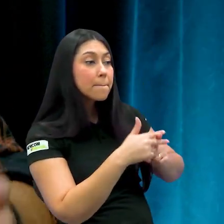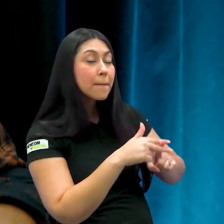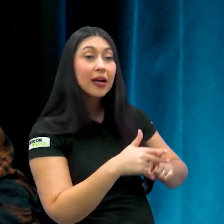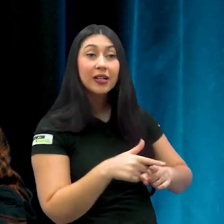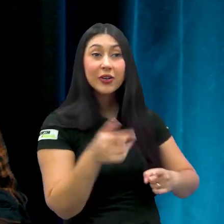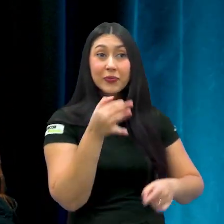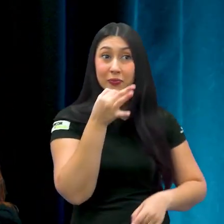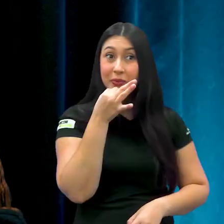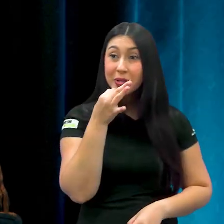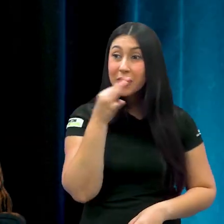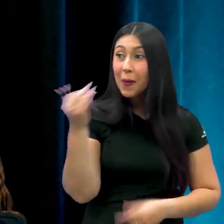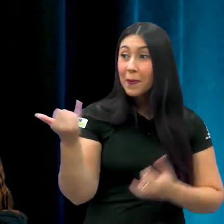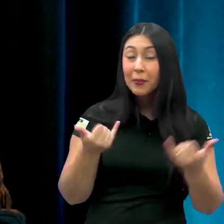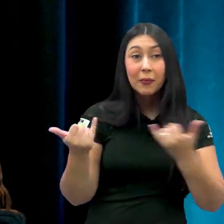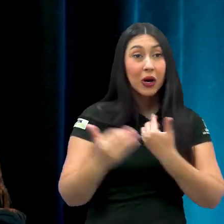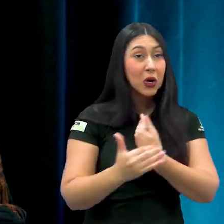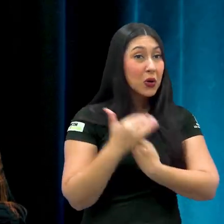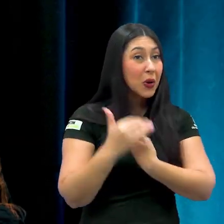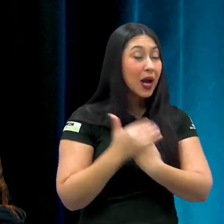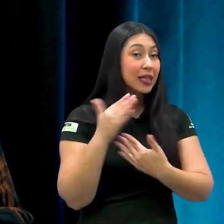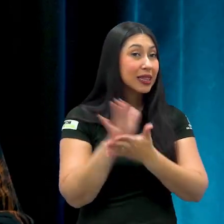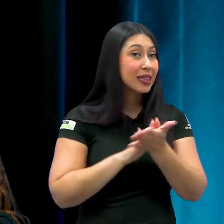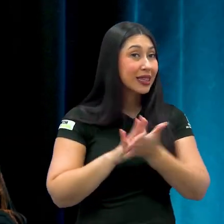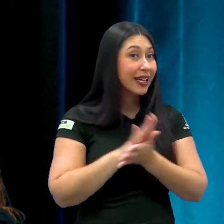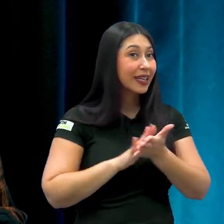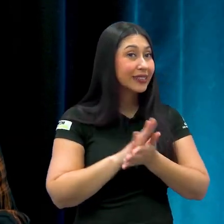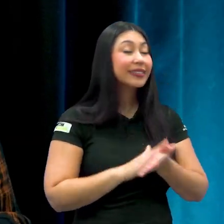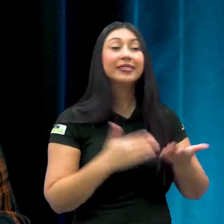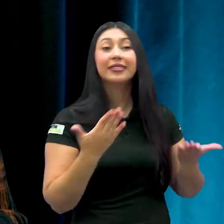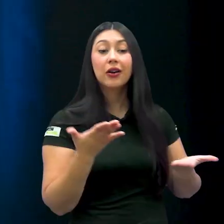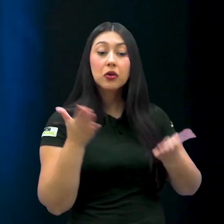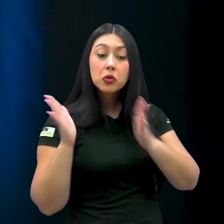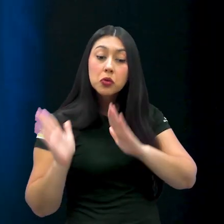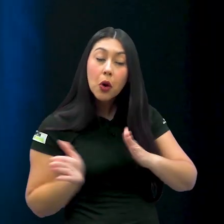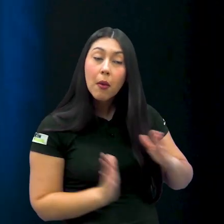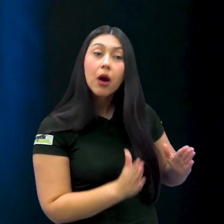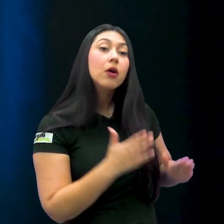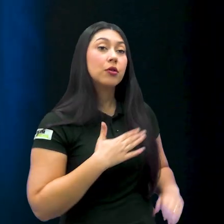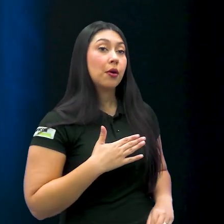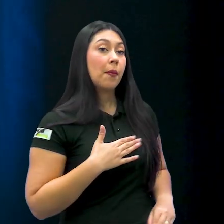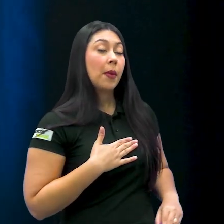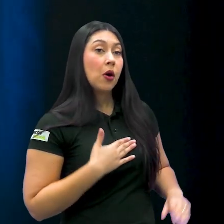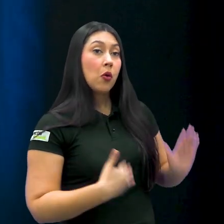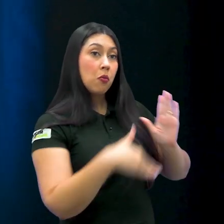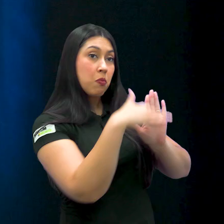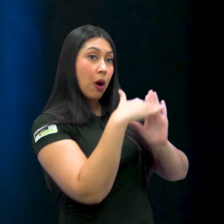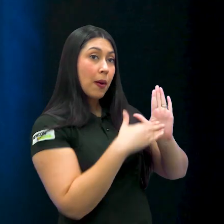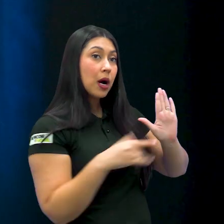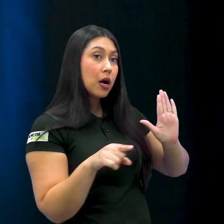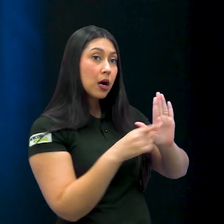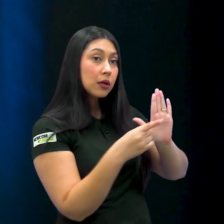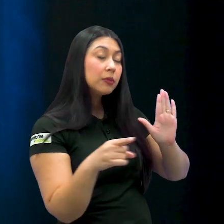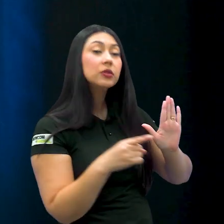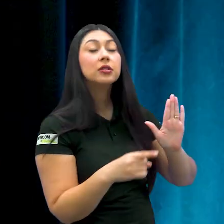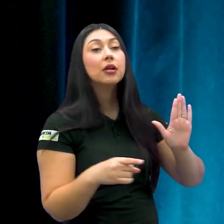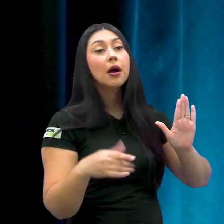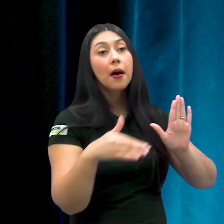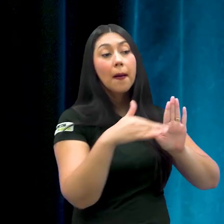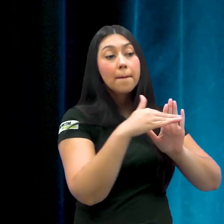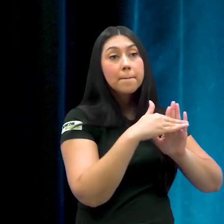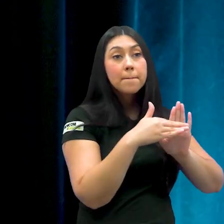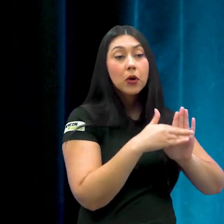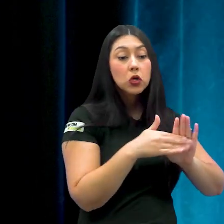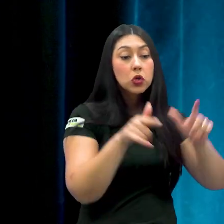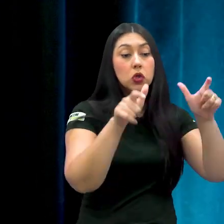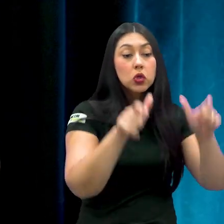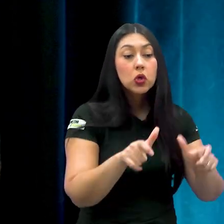melhorar e tal, não tem ninguém ali para falar, para te ajudar. Nesse processo, nesse lugar, por exemplo, a música nesse